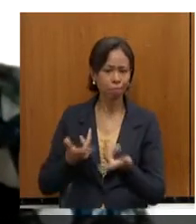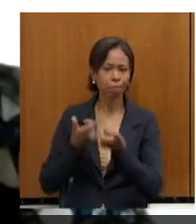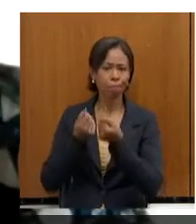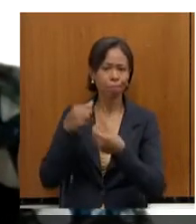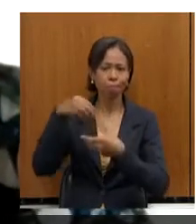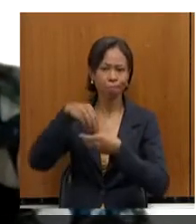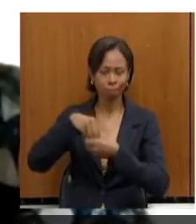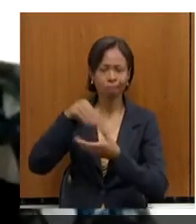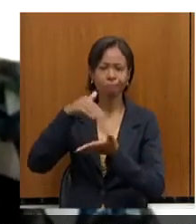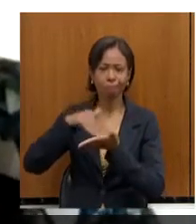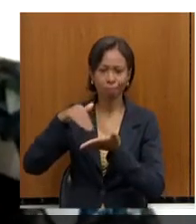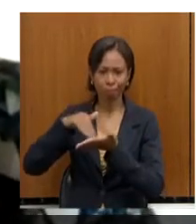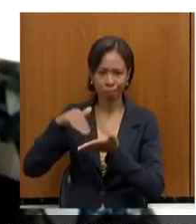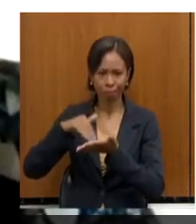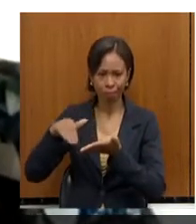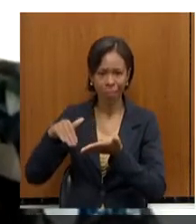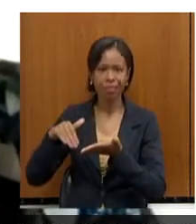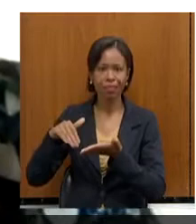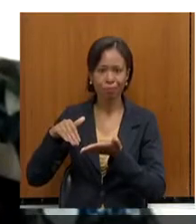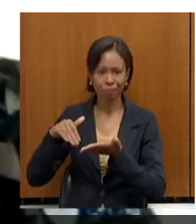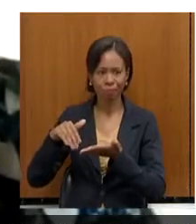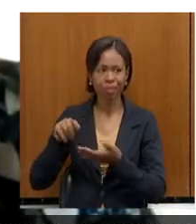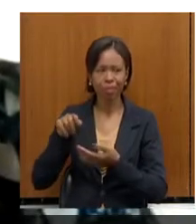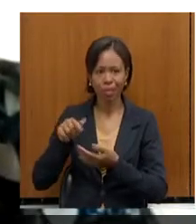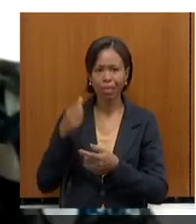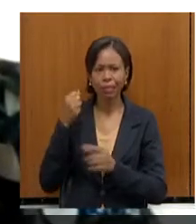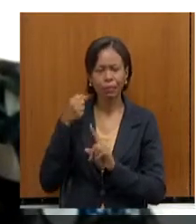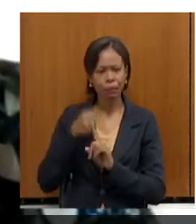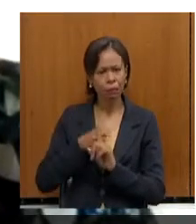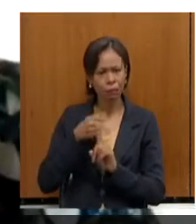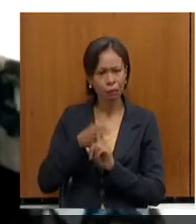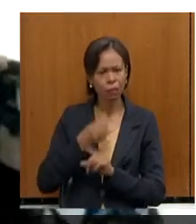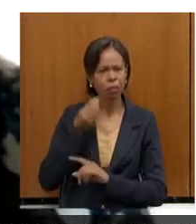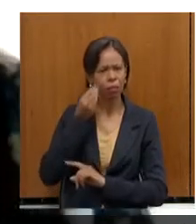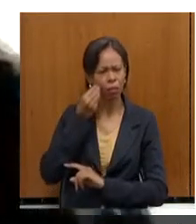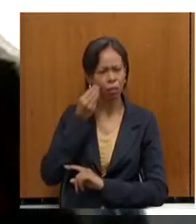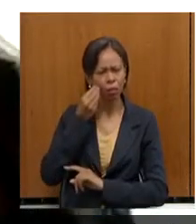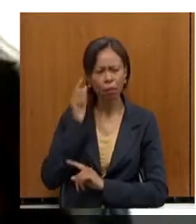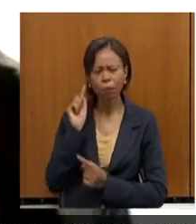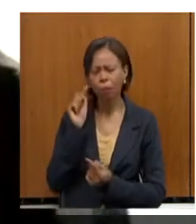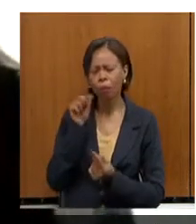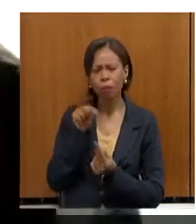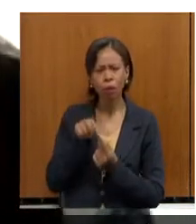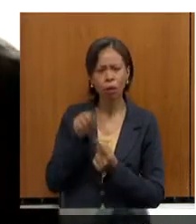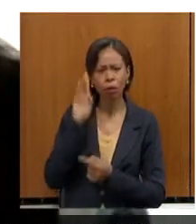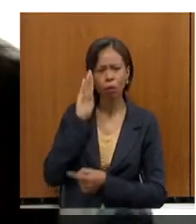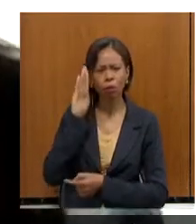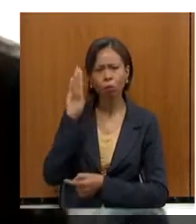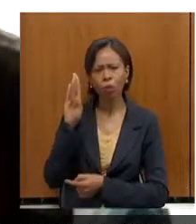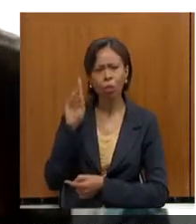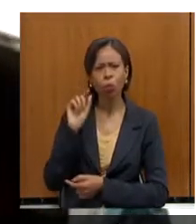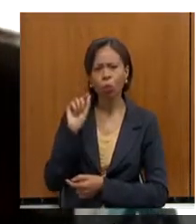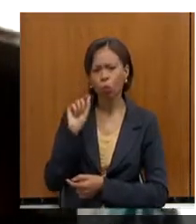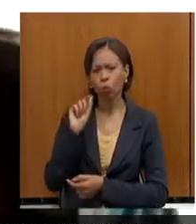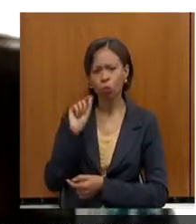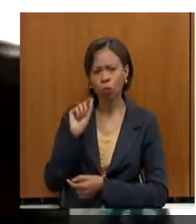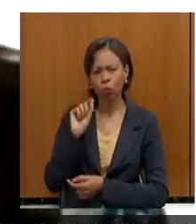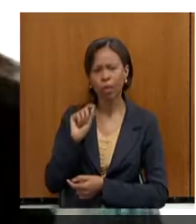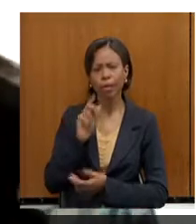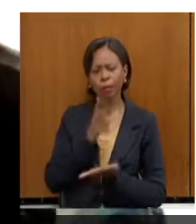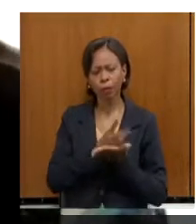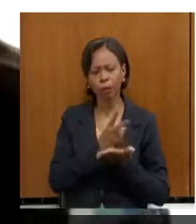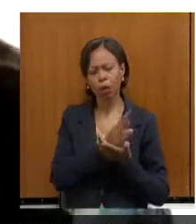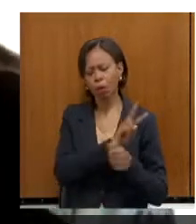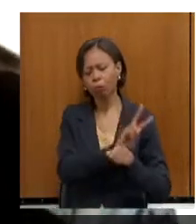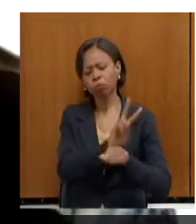pasta de Meio Ambiente e busca como objetivo principal a preservação EA conservação ambiental